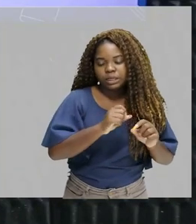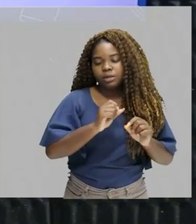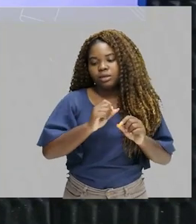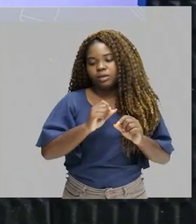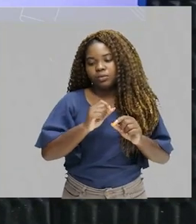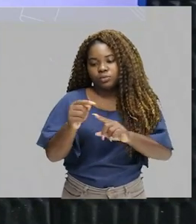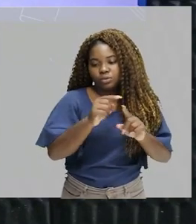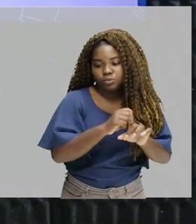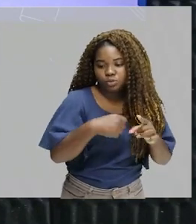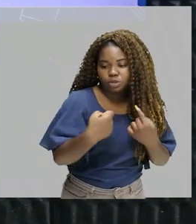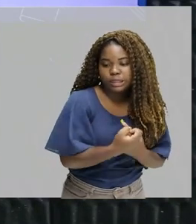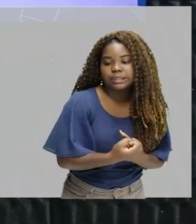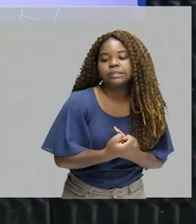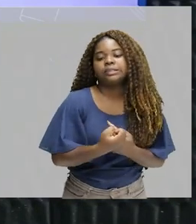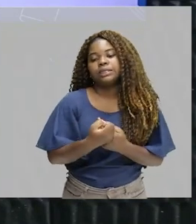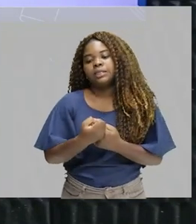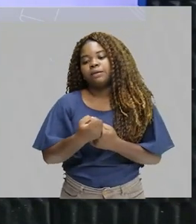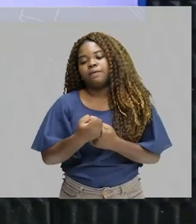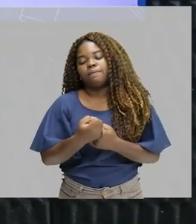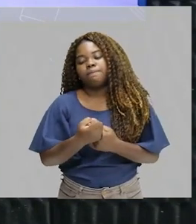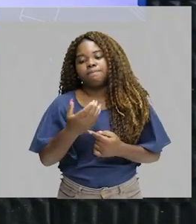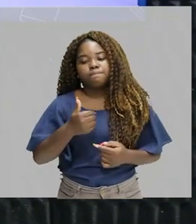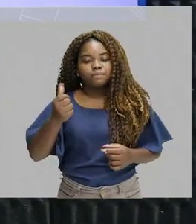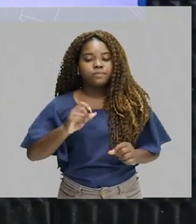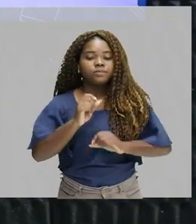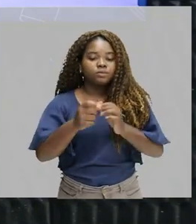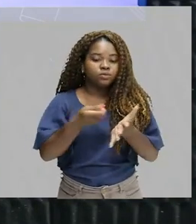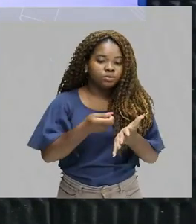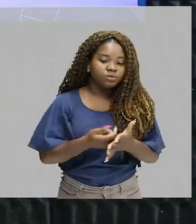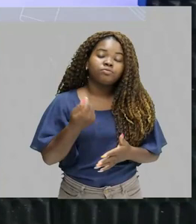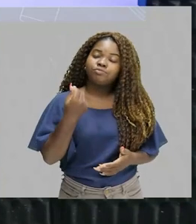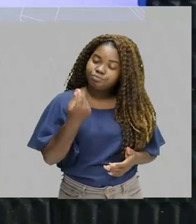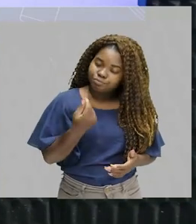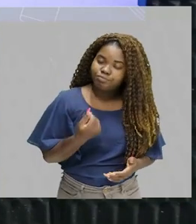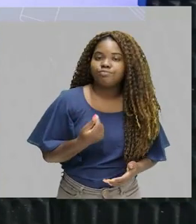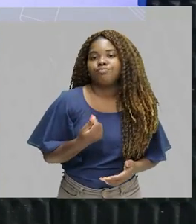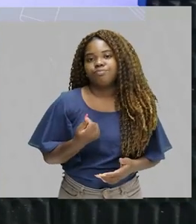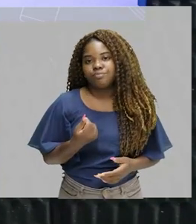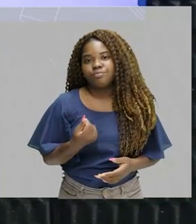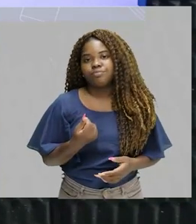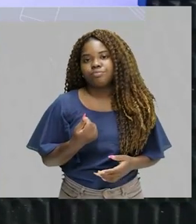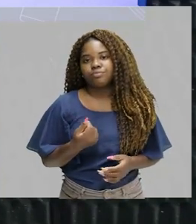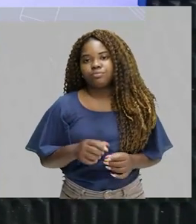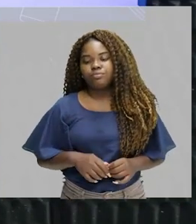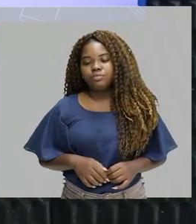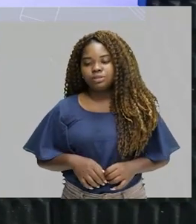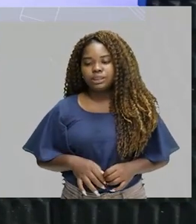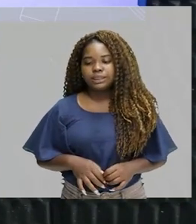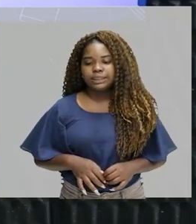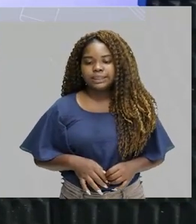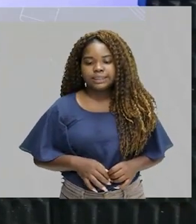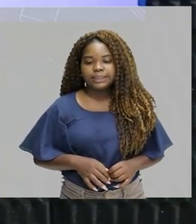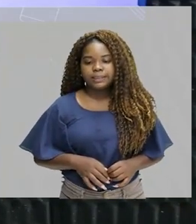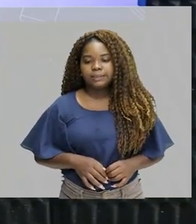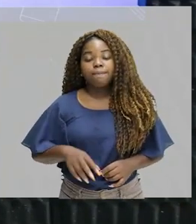classes cujo critério é o quê dinheiro poder econômico potencial de renda e de consumo